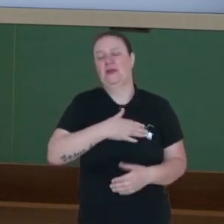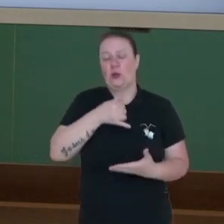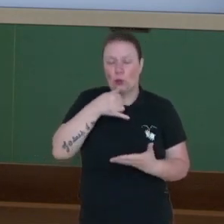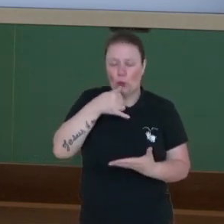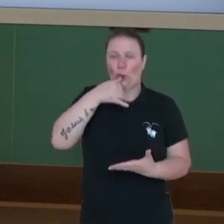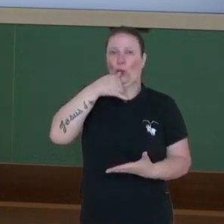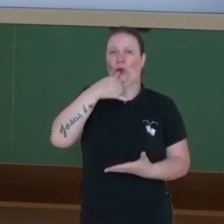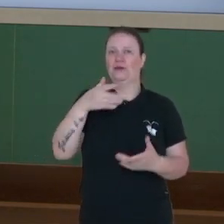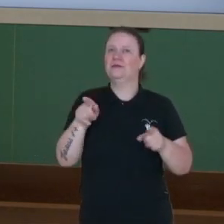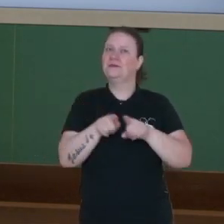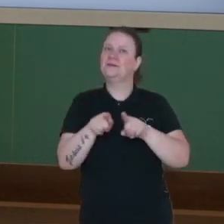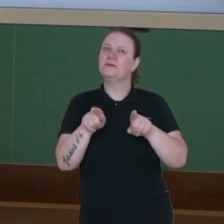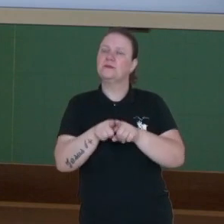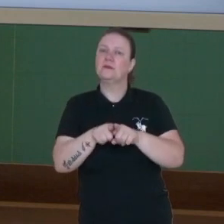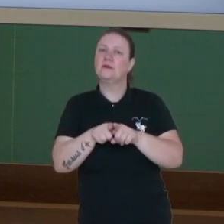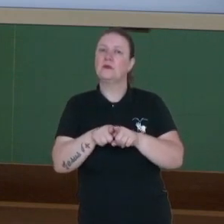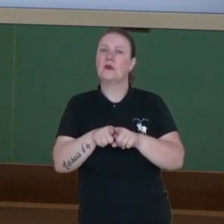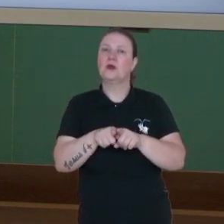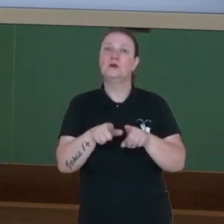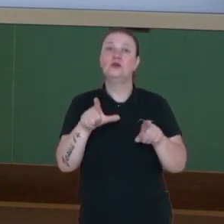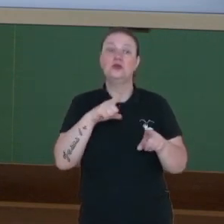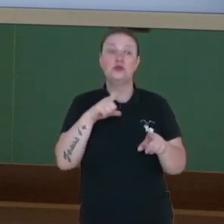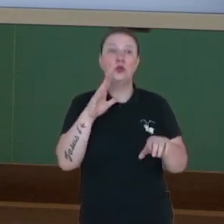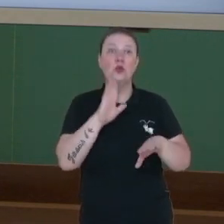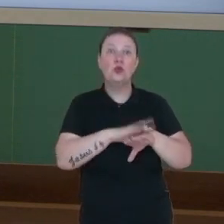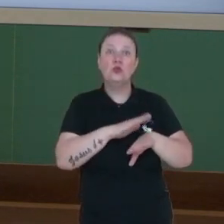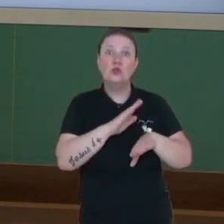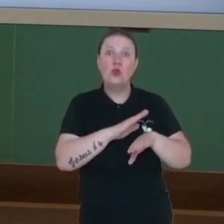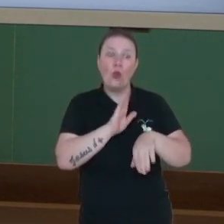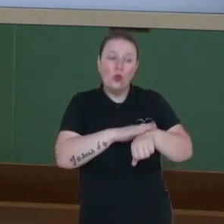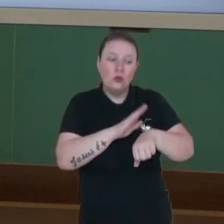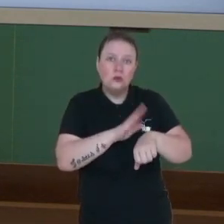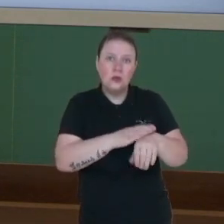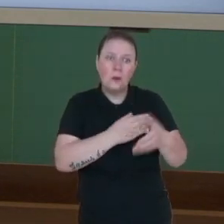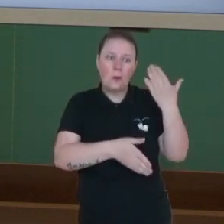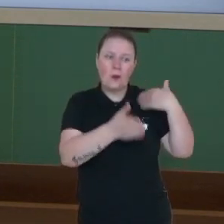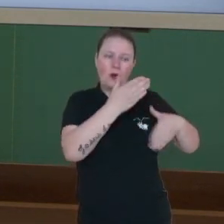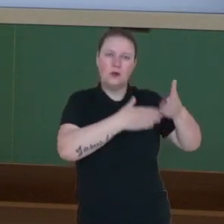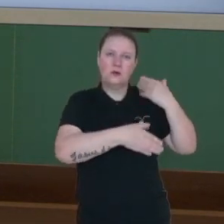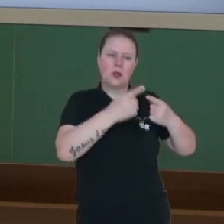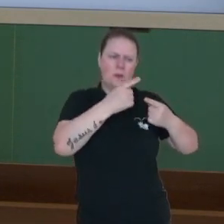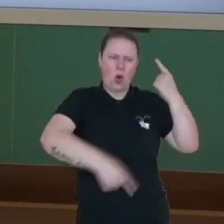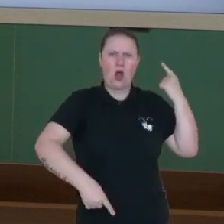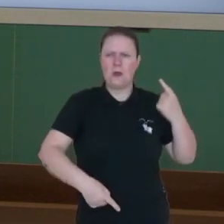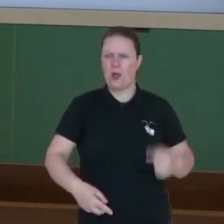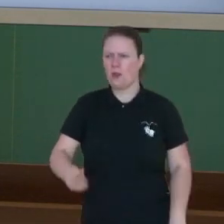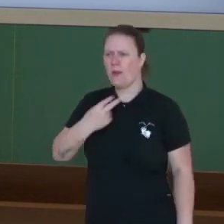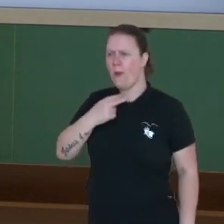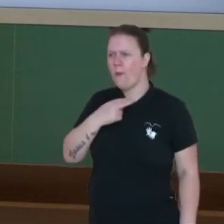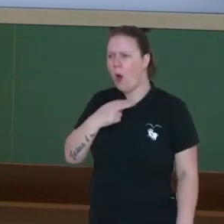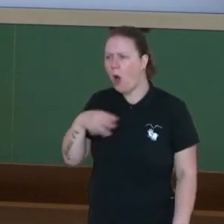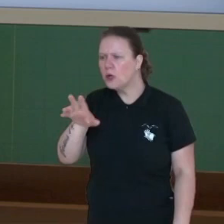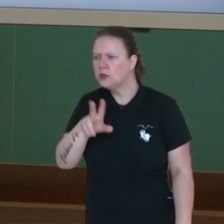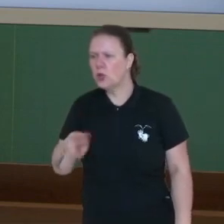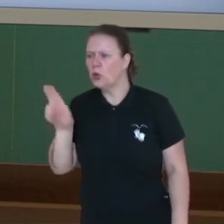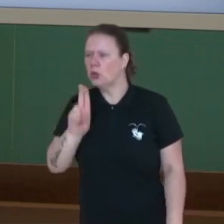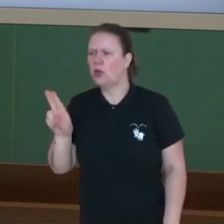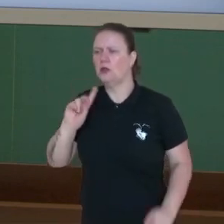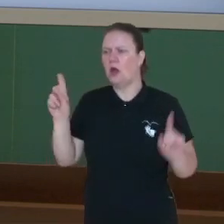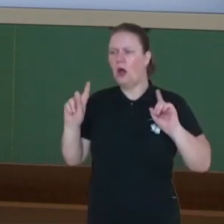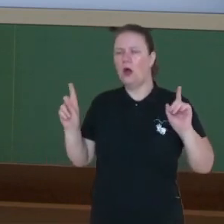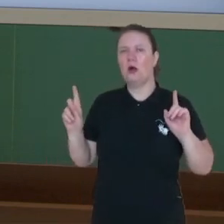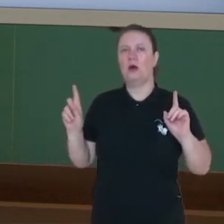um tempo, ela foi inclusive proibida pelos jesuítas do seu consumo aqui em território paranaense e território